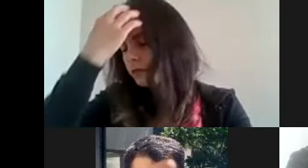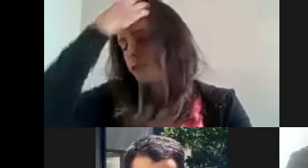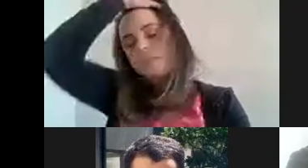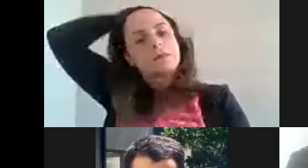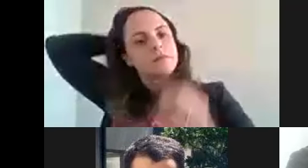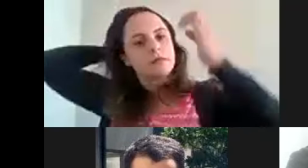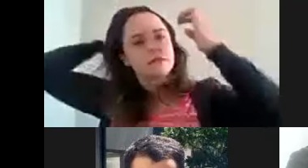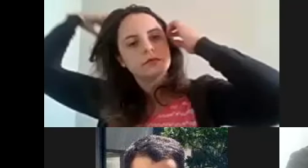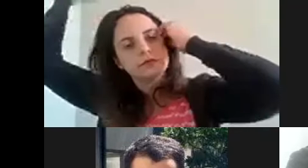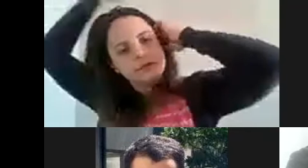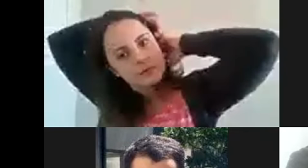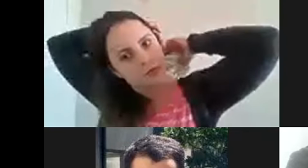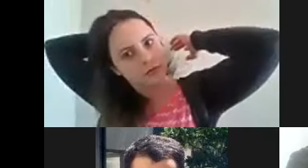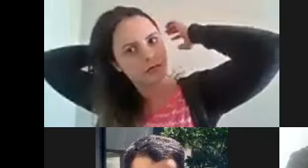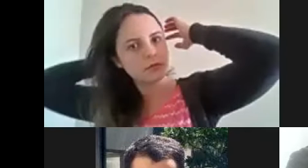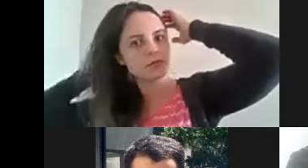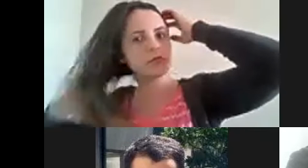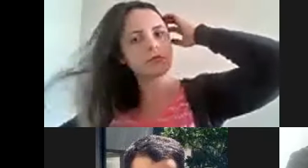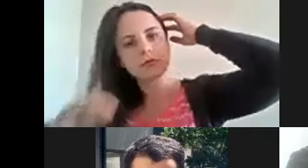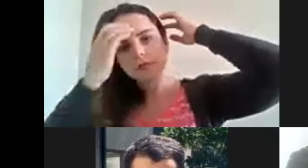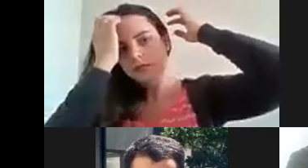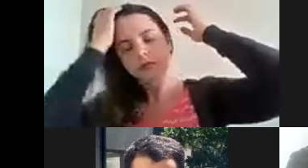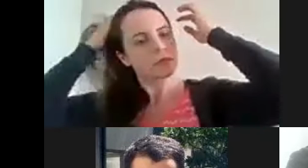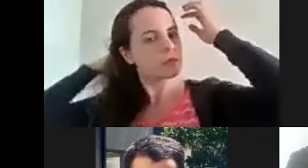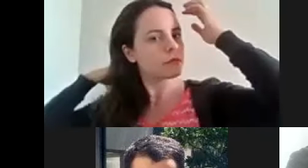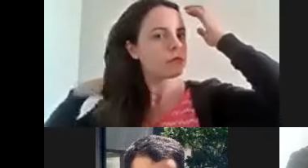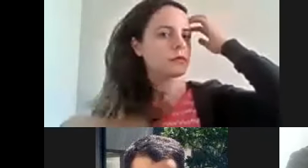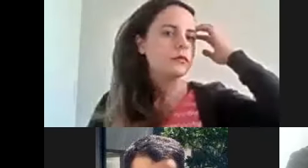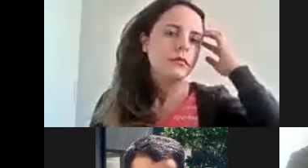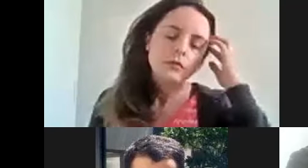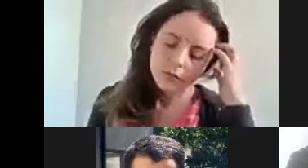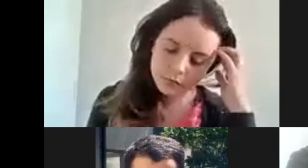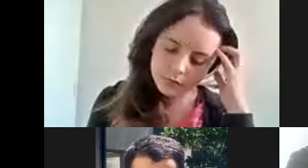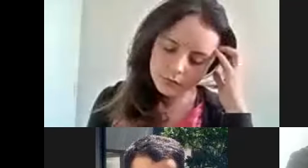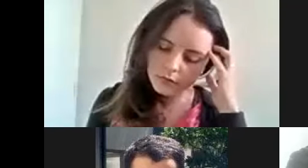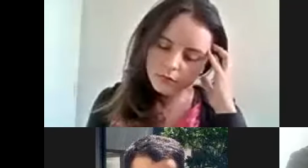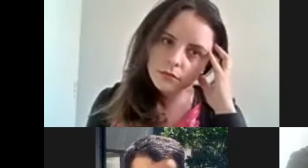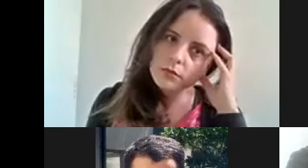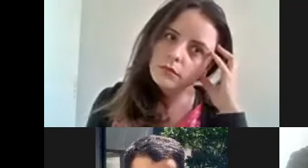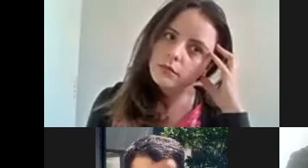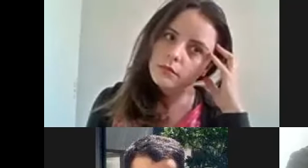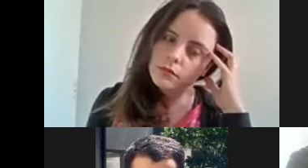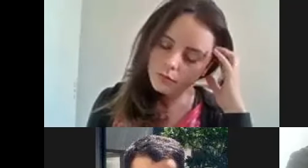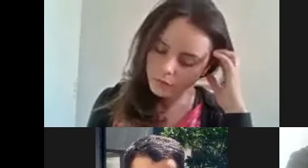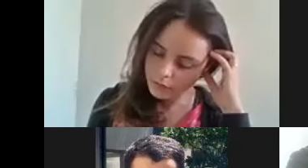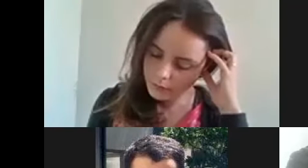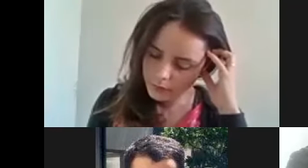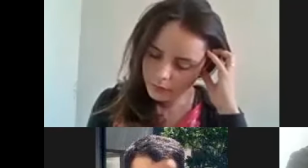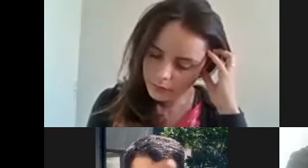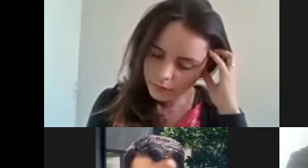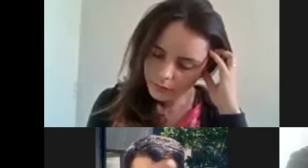Que a matemática pode esclarecer algumas coisas, né? As premissas, talvez, do teorema, talvez